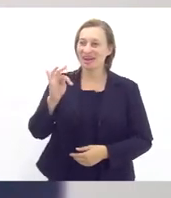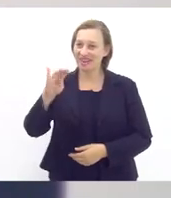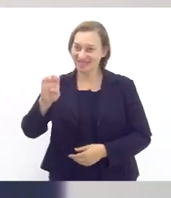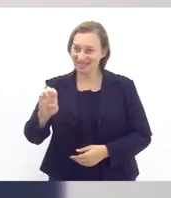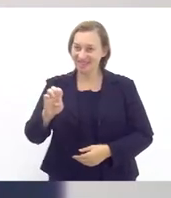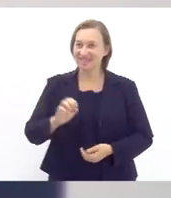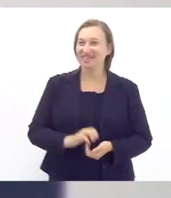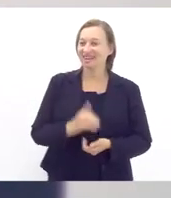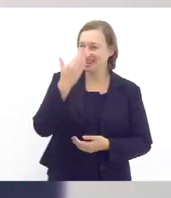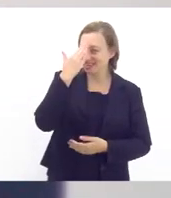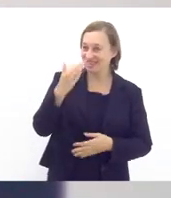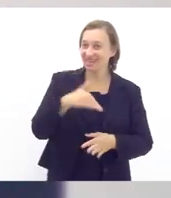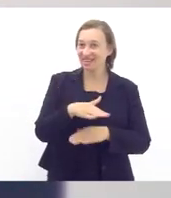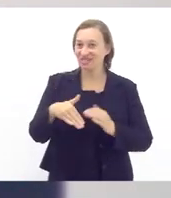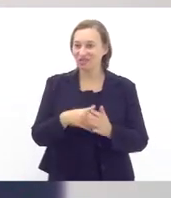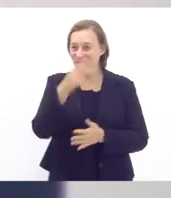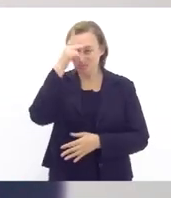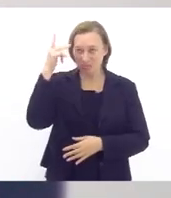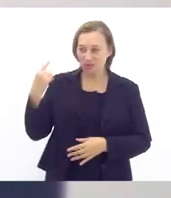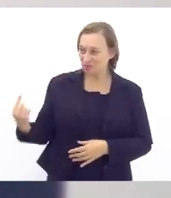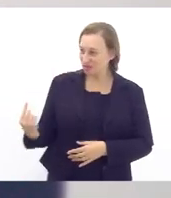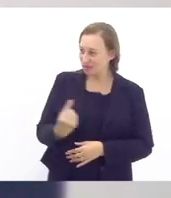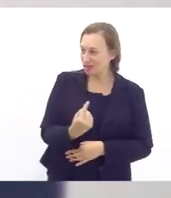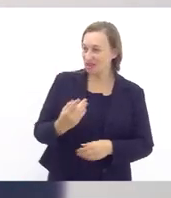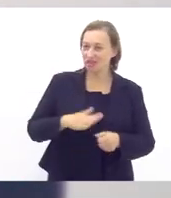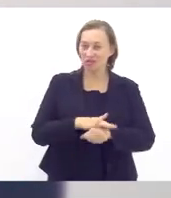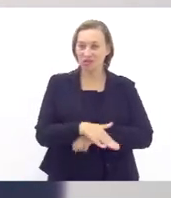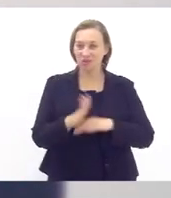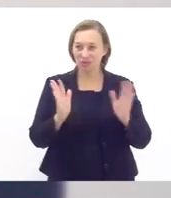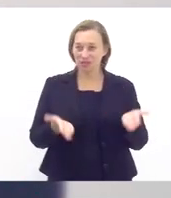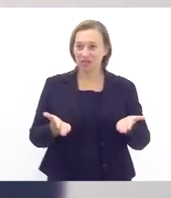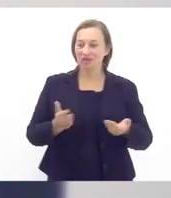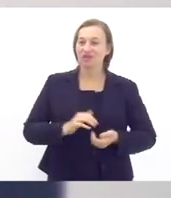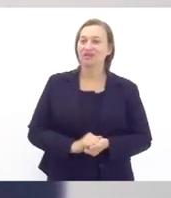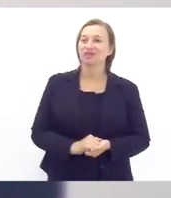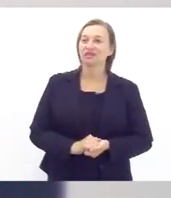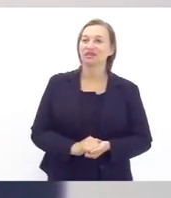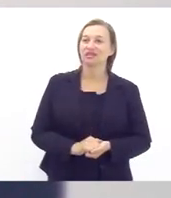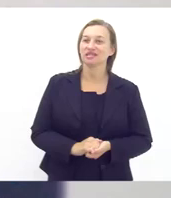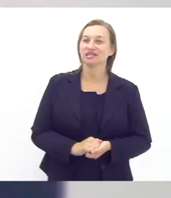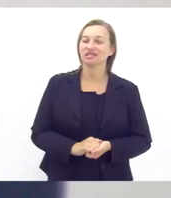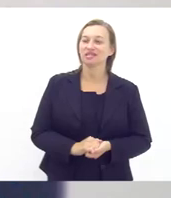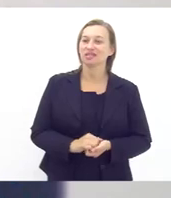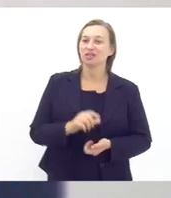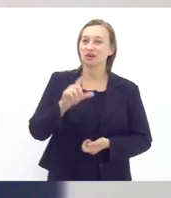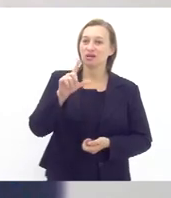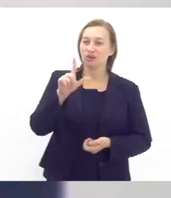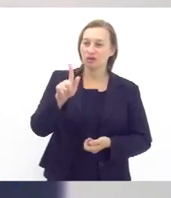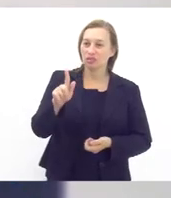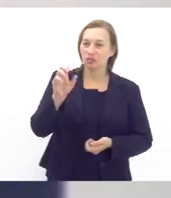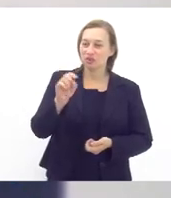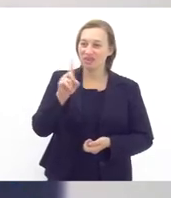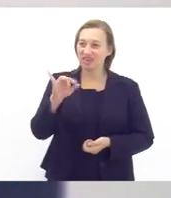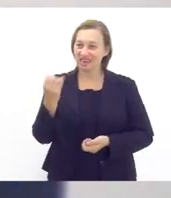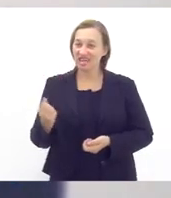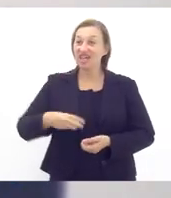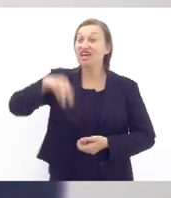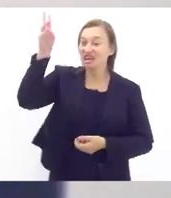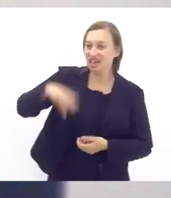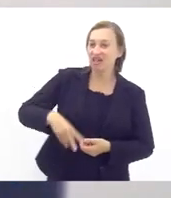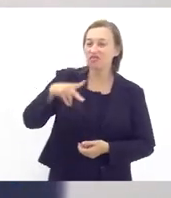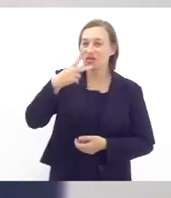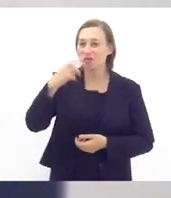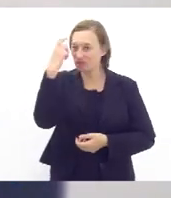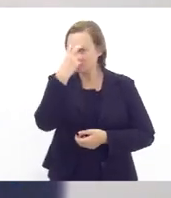e agradecer a todas as pessoas que vieram aqui na noite de hoje como diz a música do Gonzaguinha para quem disse que é deputada